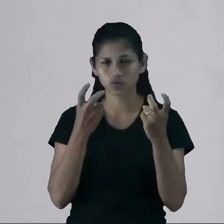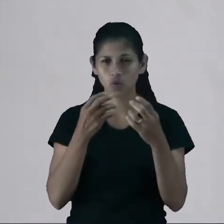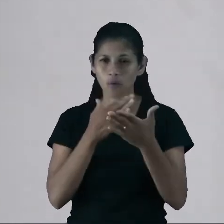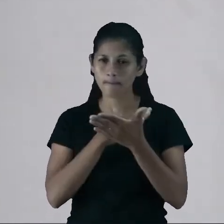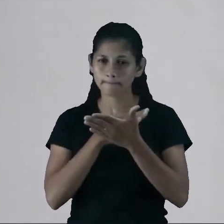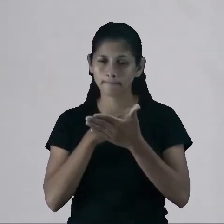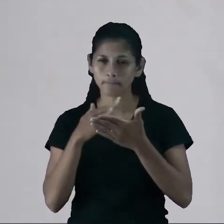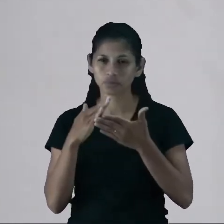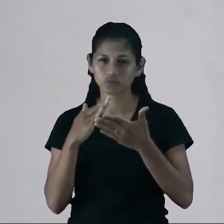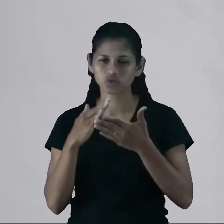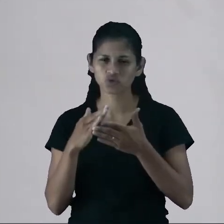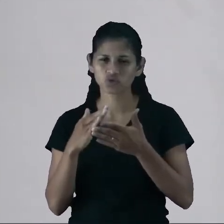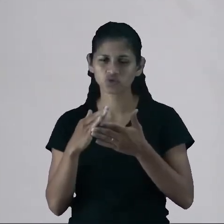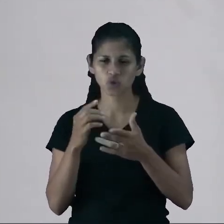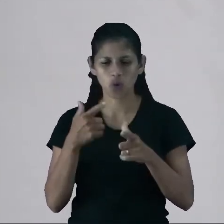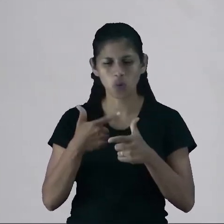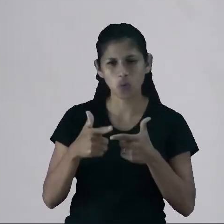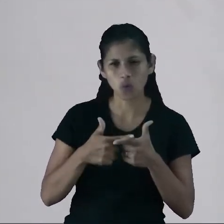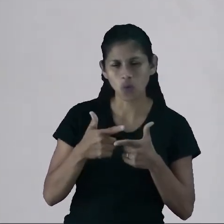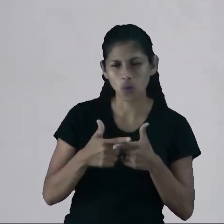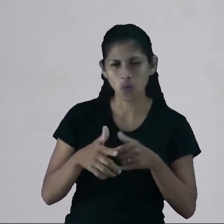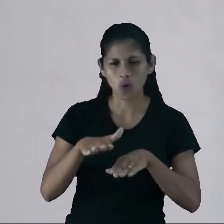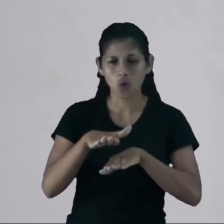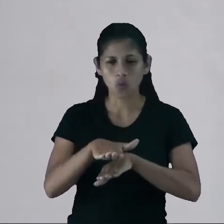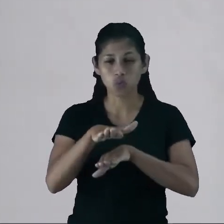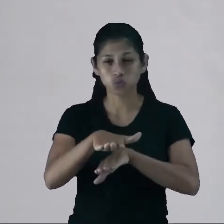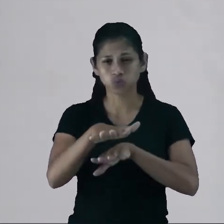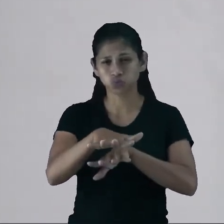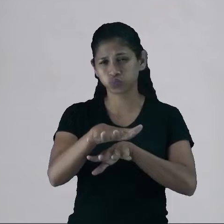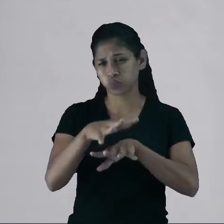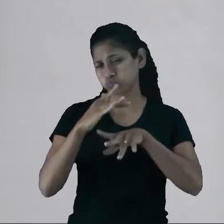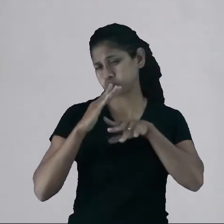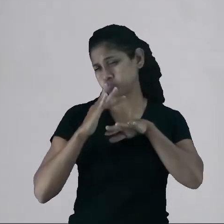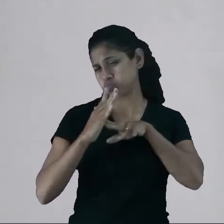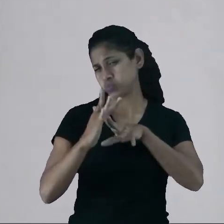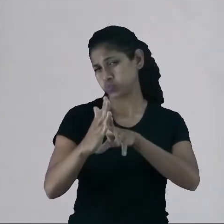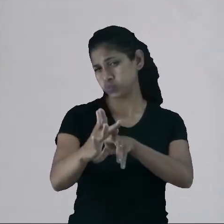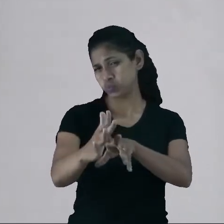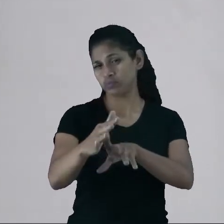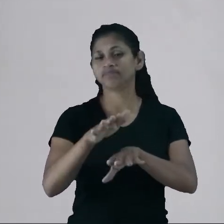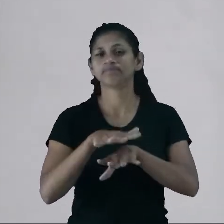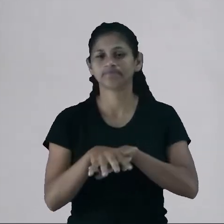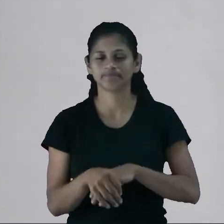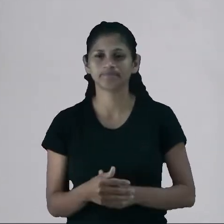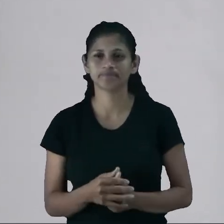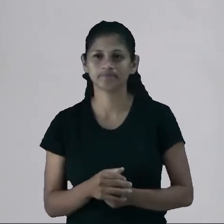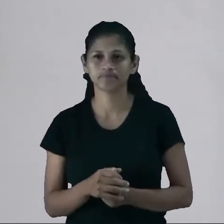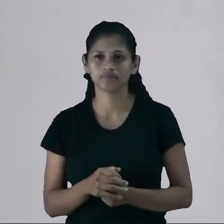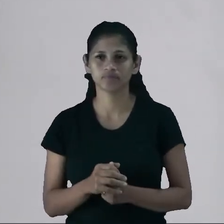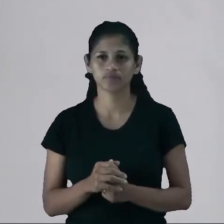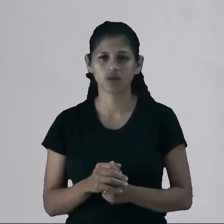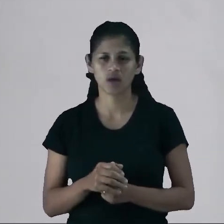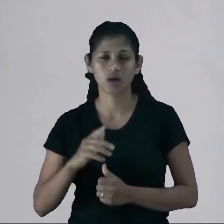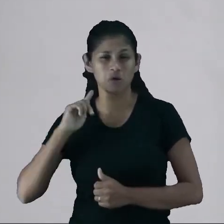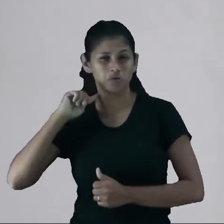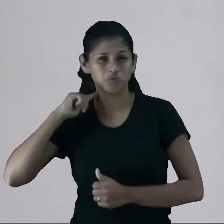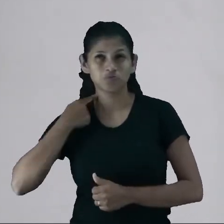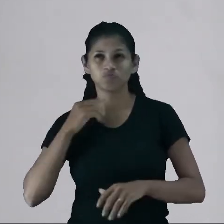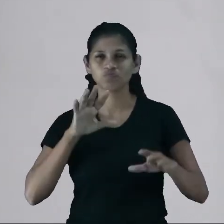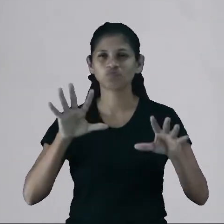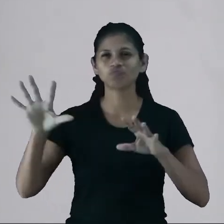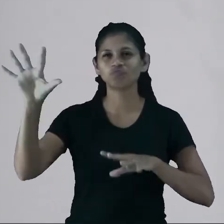a ter problemas com o trânsito, grande acúmulo ali de carros, né, no trânsito ali, a questão da